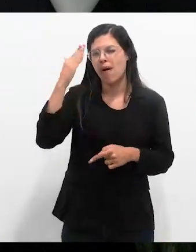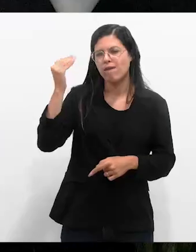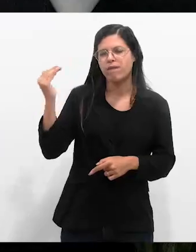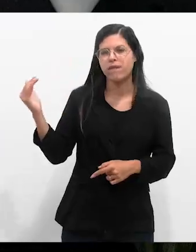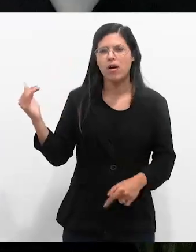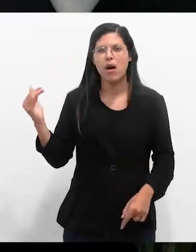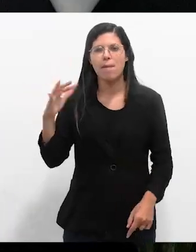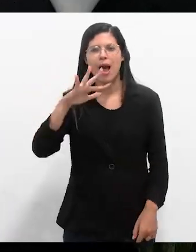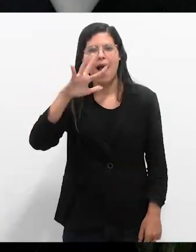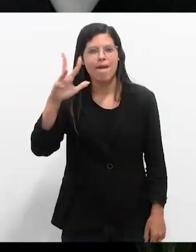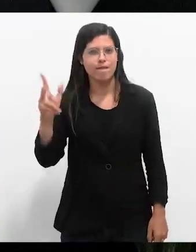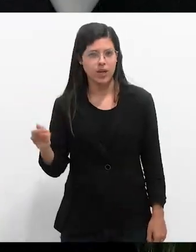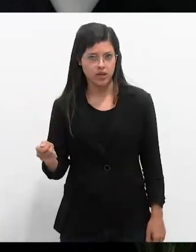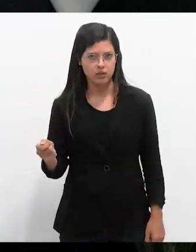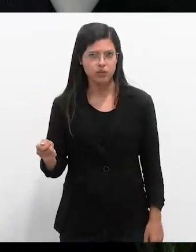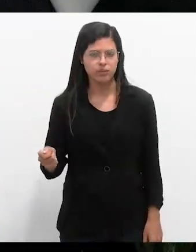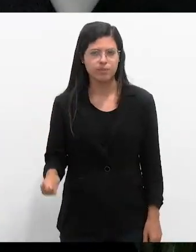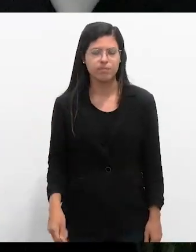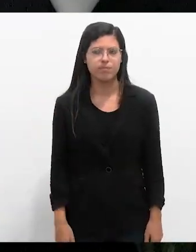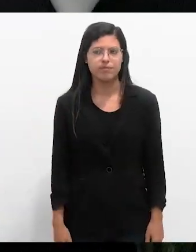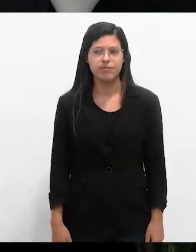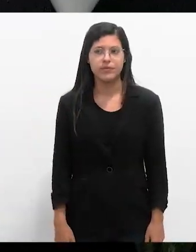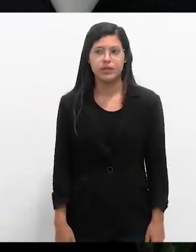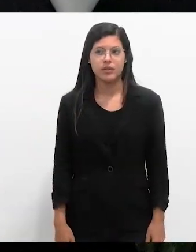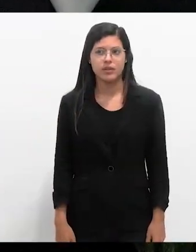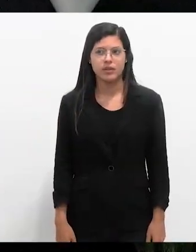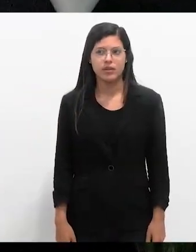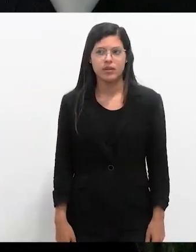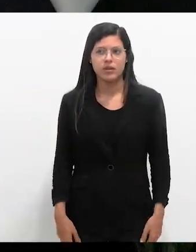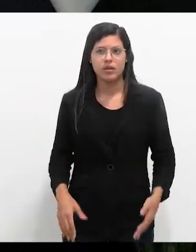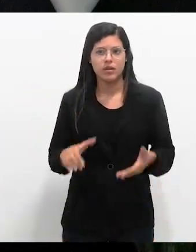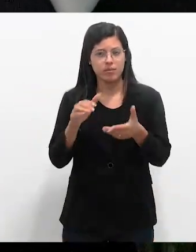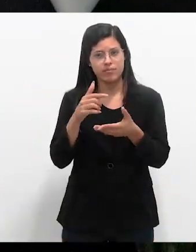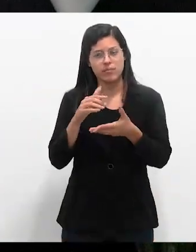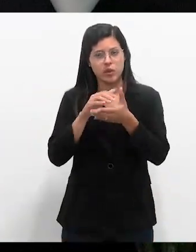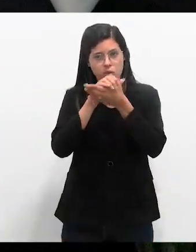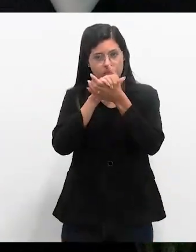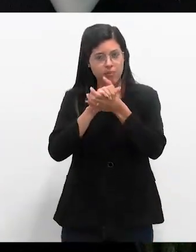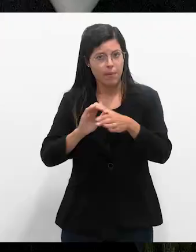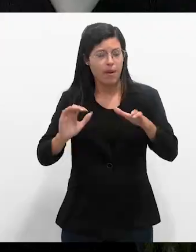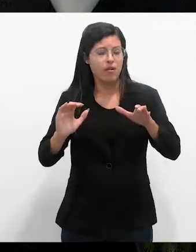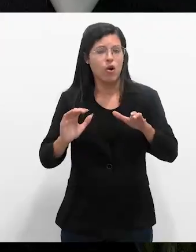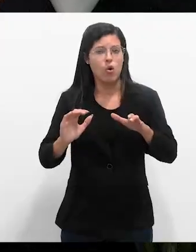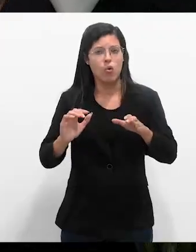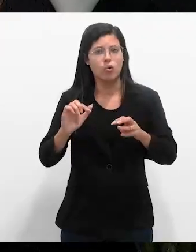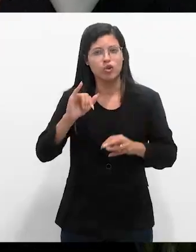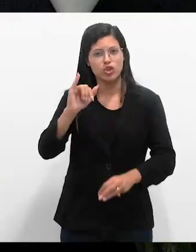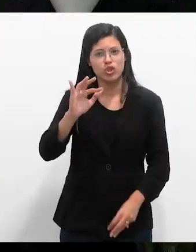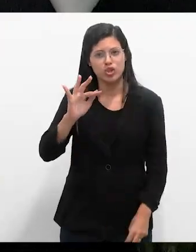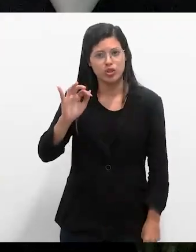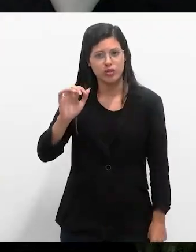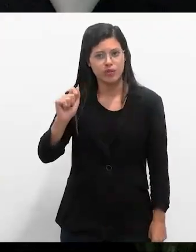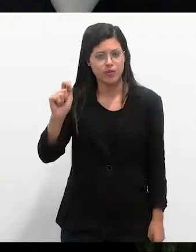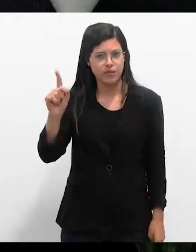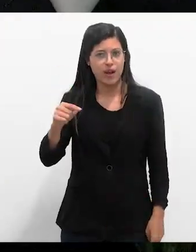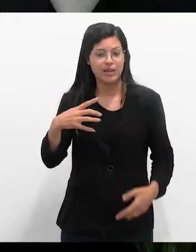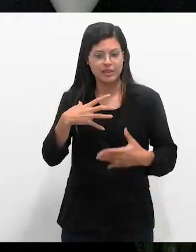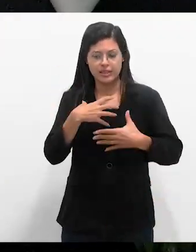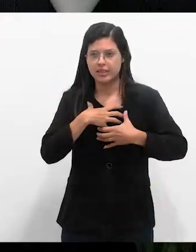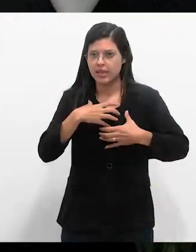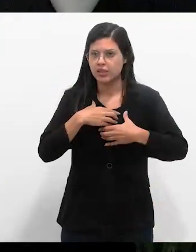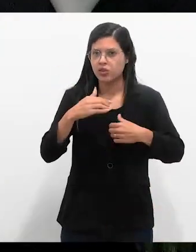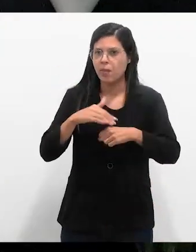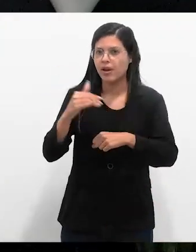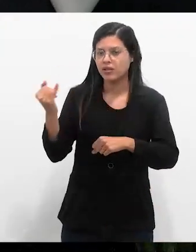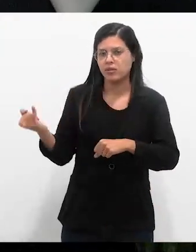status a ele africano. Exato. E ele, sendo um babalaô de Ifá, ele se sente